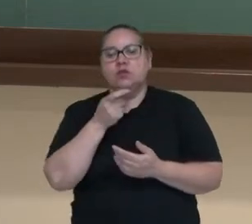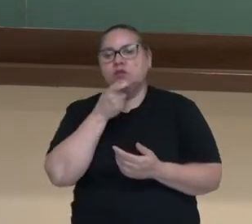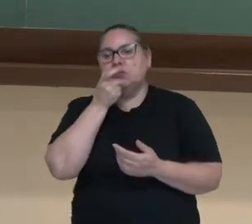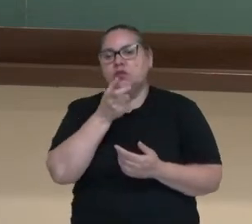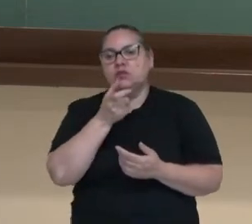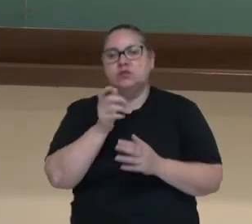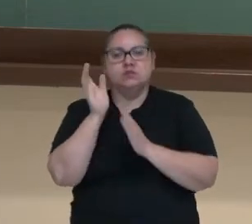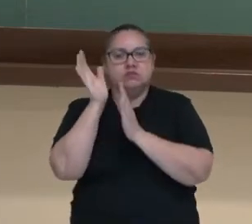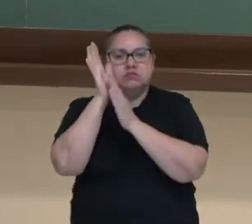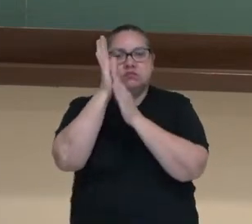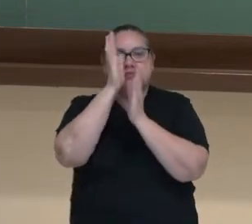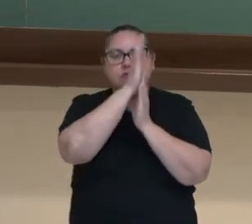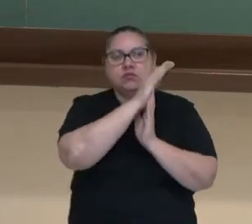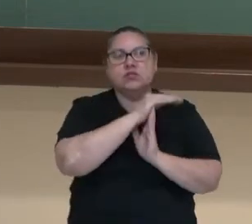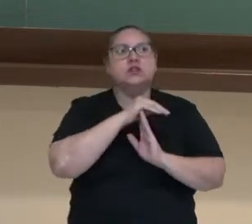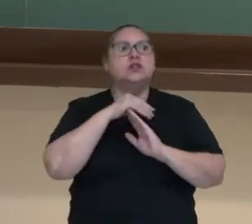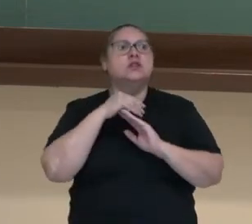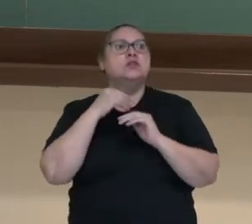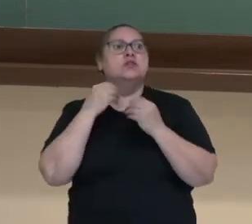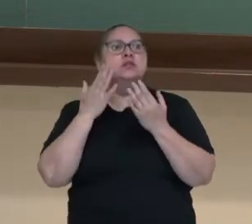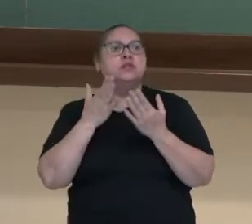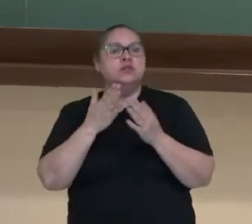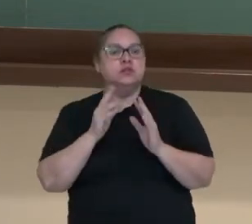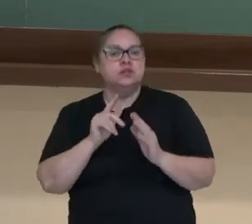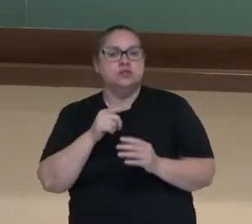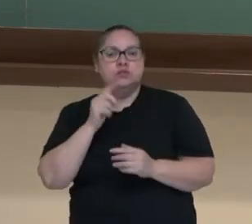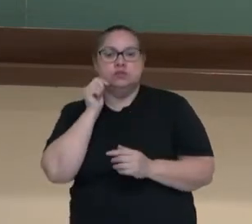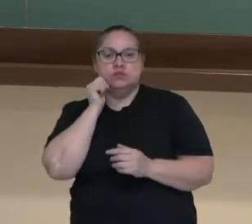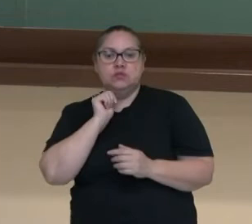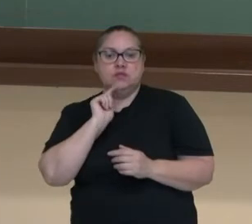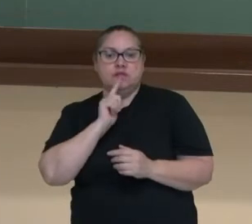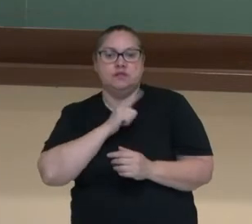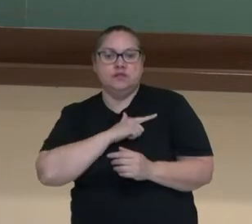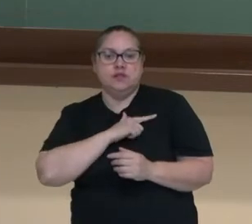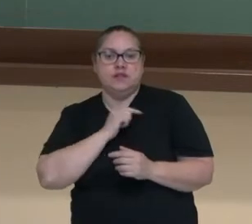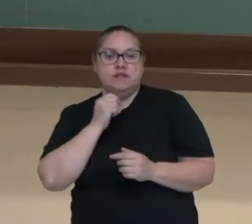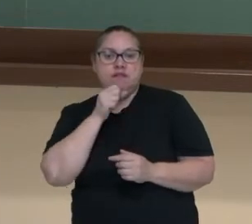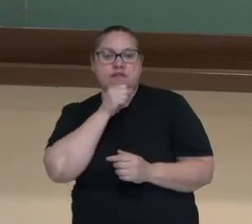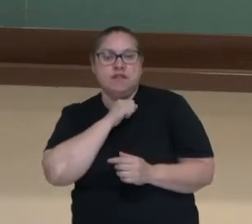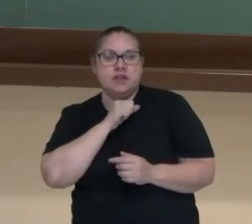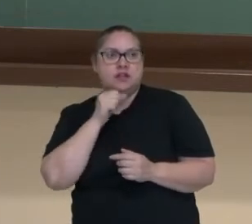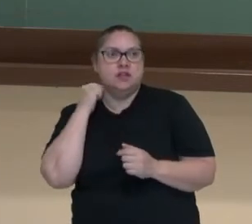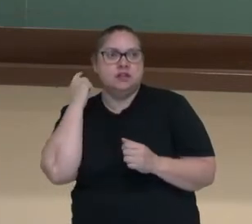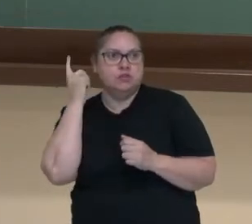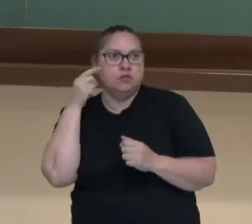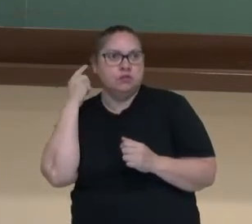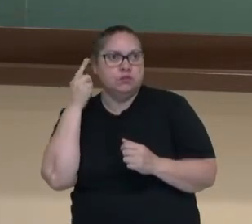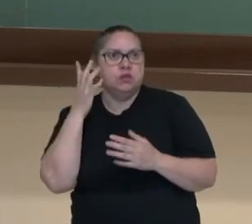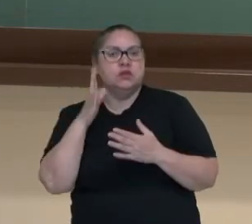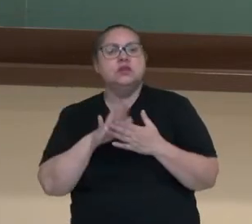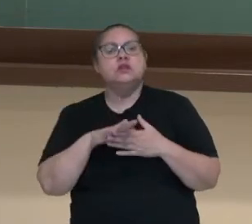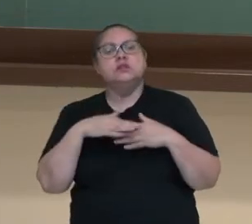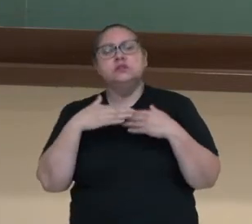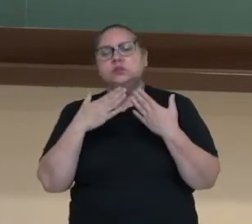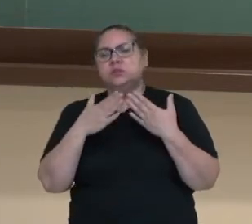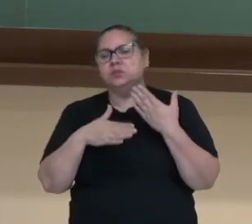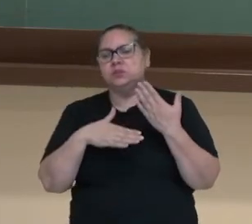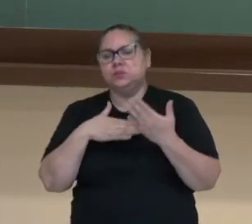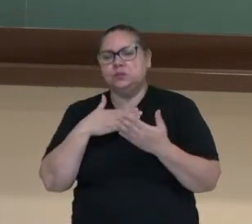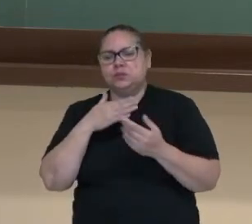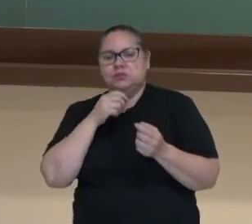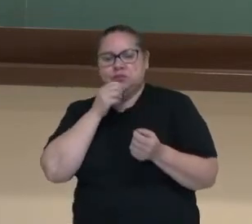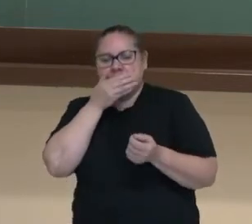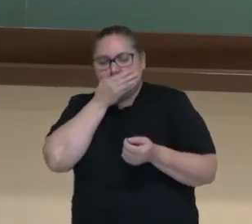vos louvarei. Então daí ele fala Dona Feia, velha e sandia. Então eu observo, né, toda a